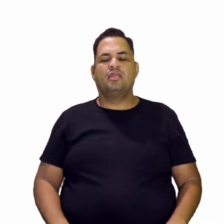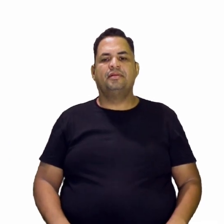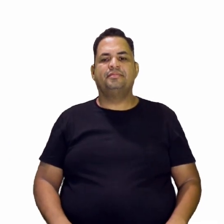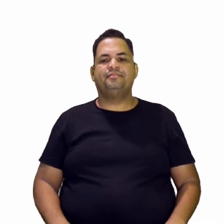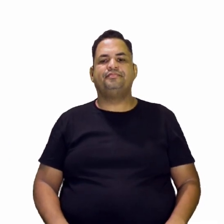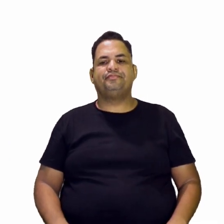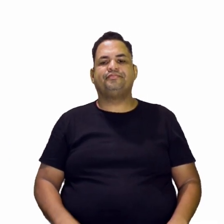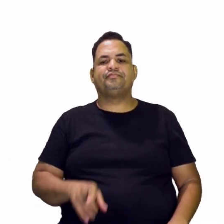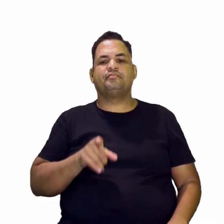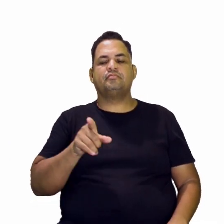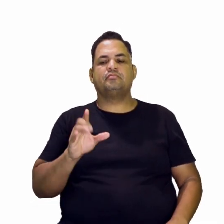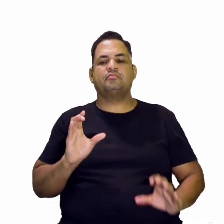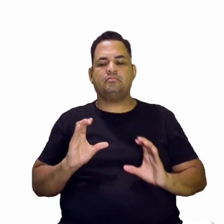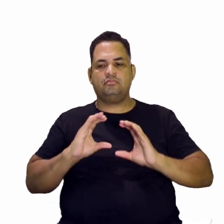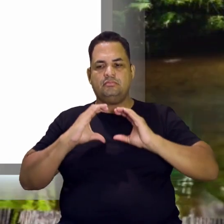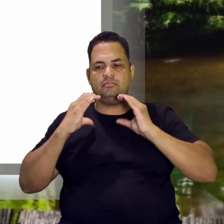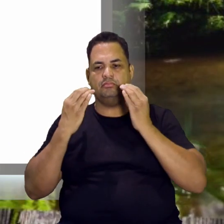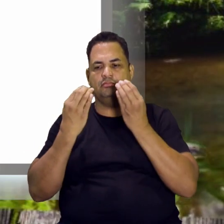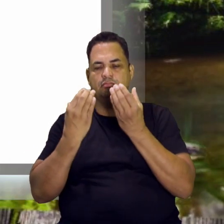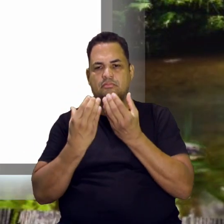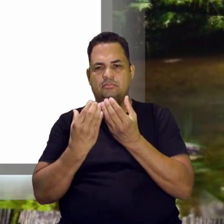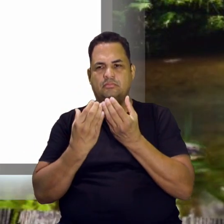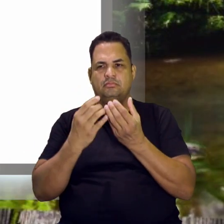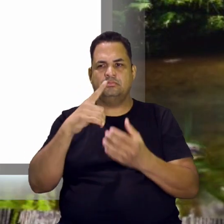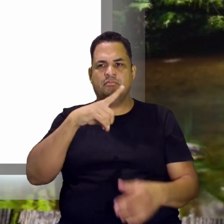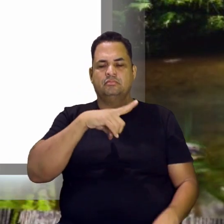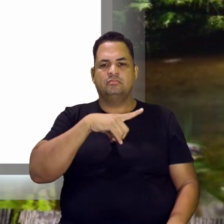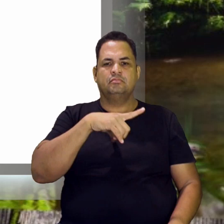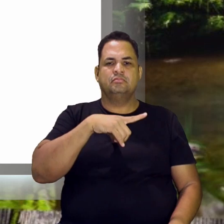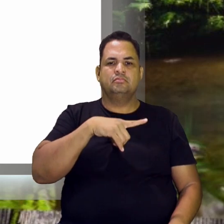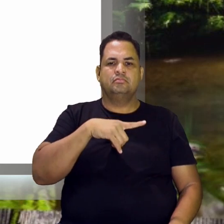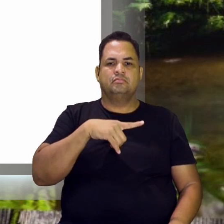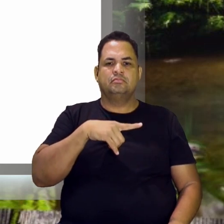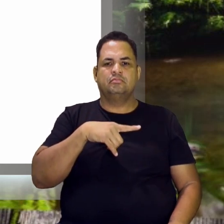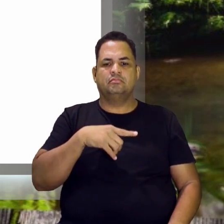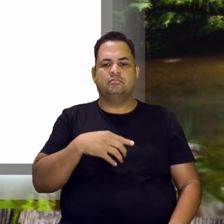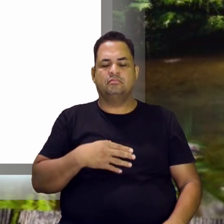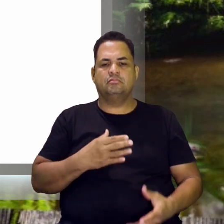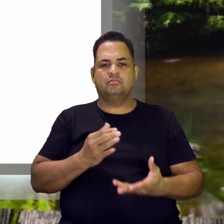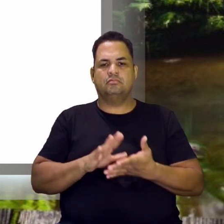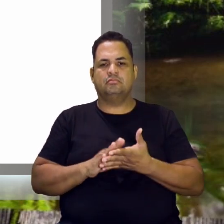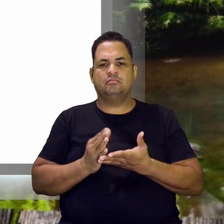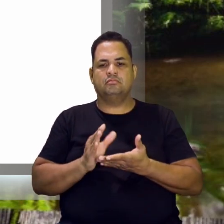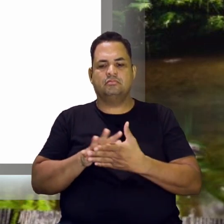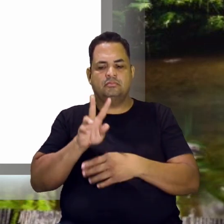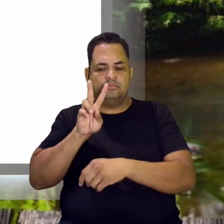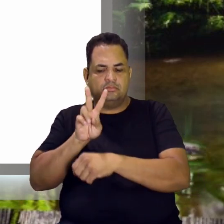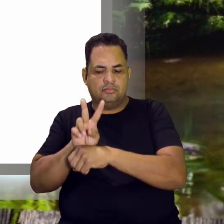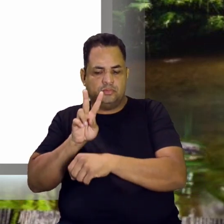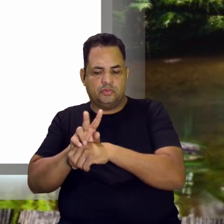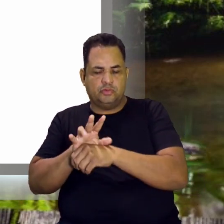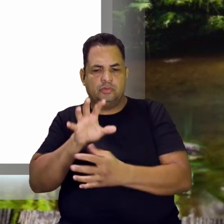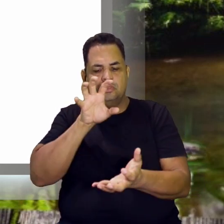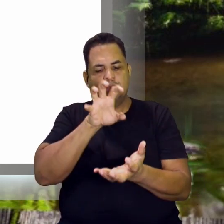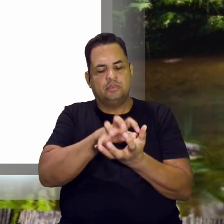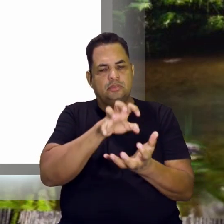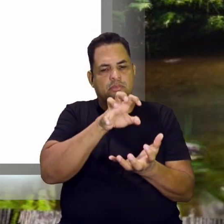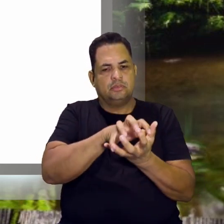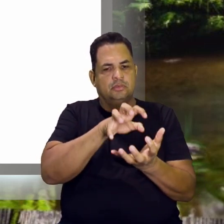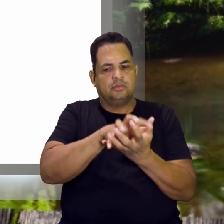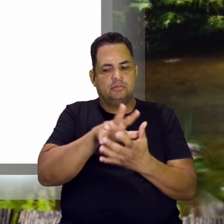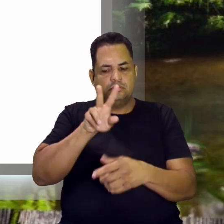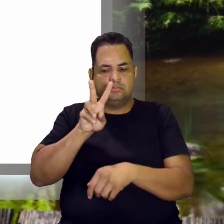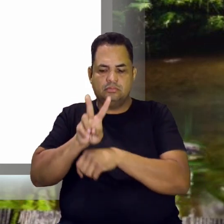sua comunidade, você tem a criação de jacarés. Tem gente que tem criação